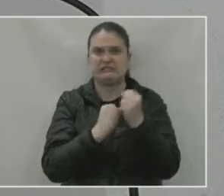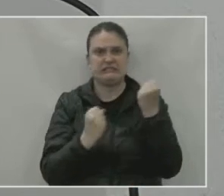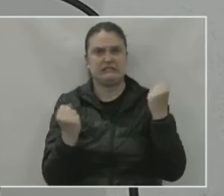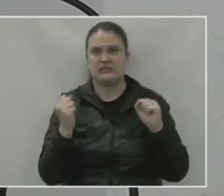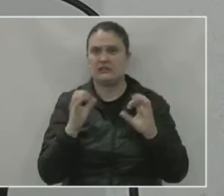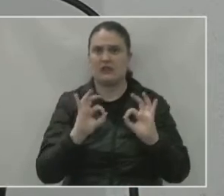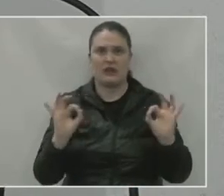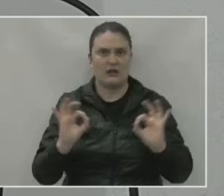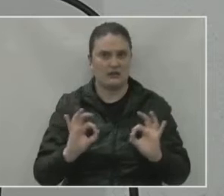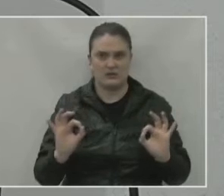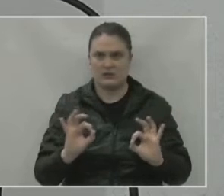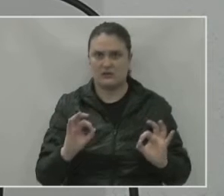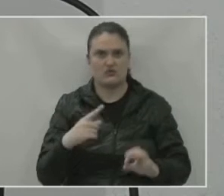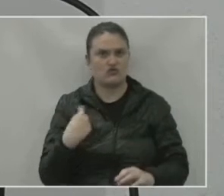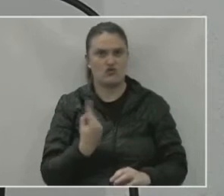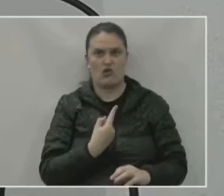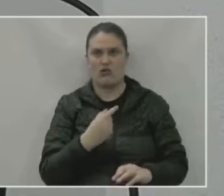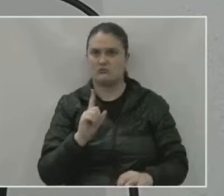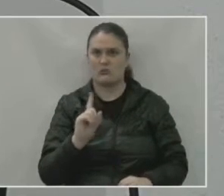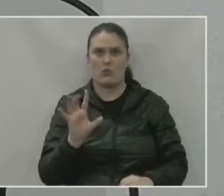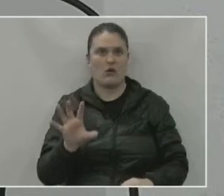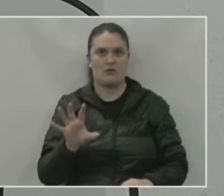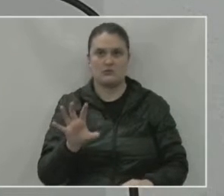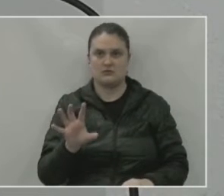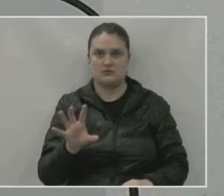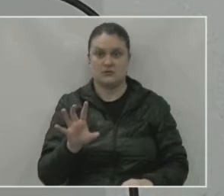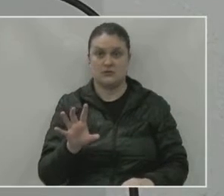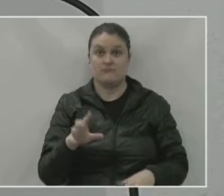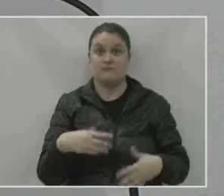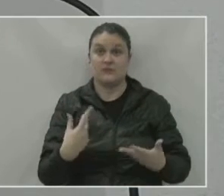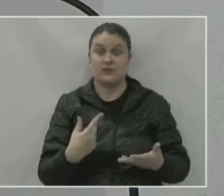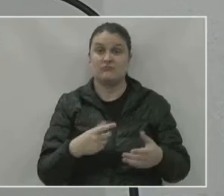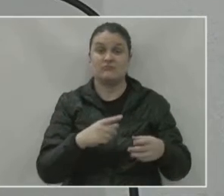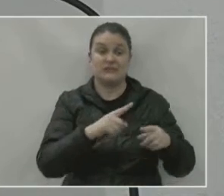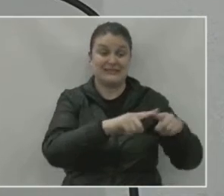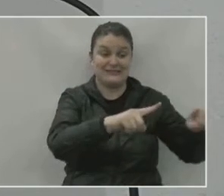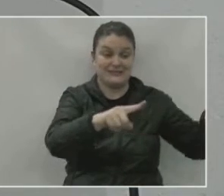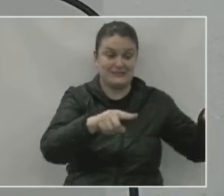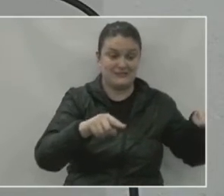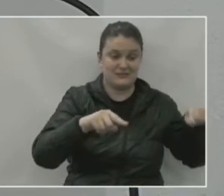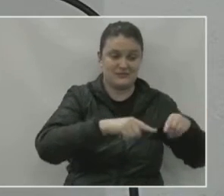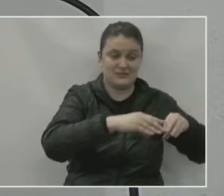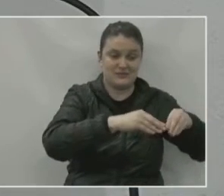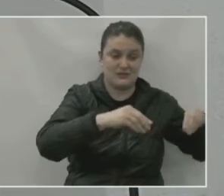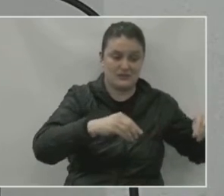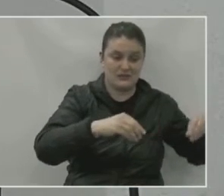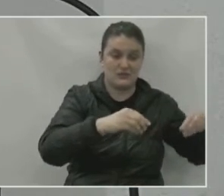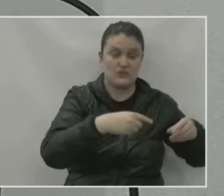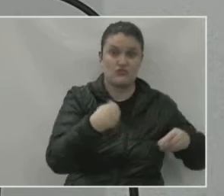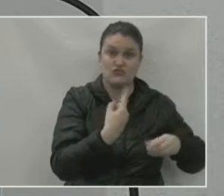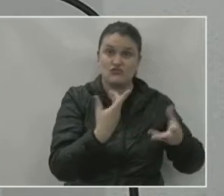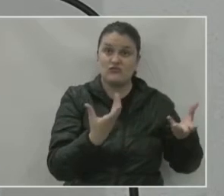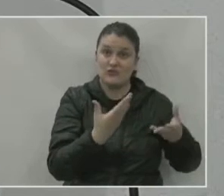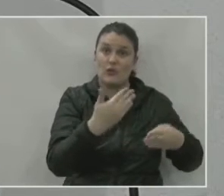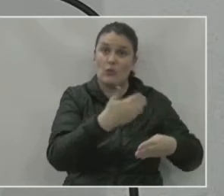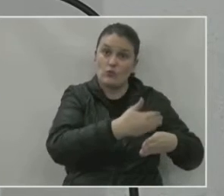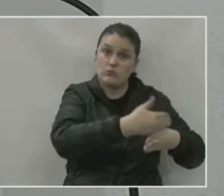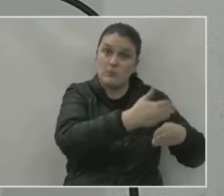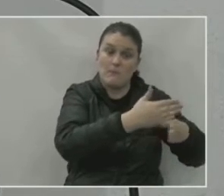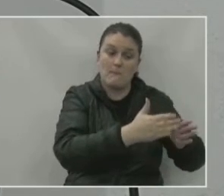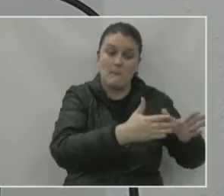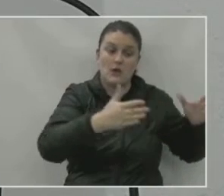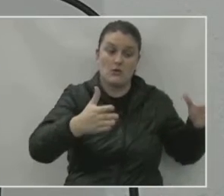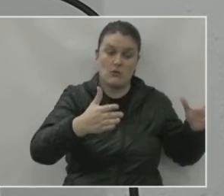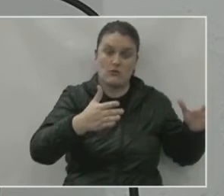isso que funciona conosco aqui. Então, esses terrenos seriam para ampliação da cadeia. E a gente